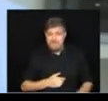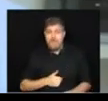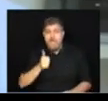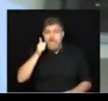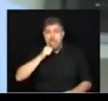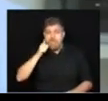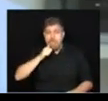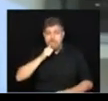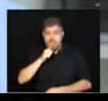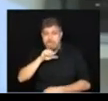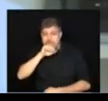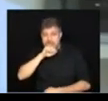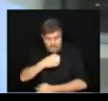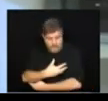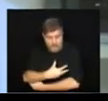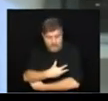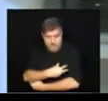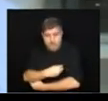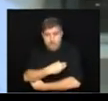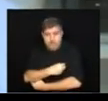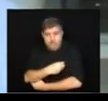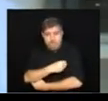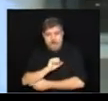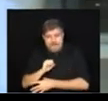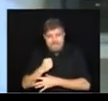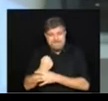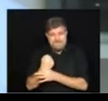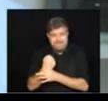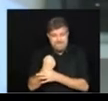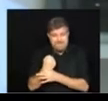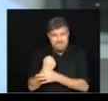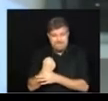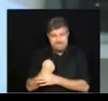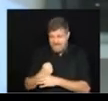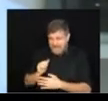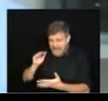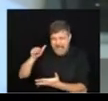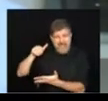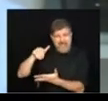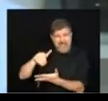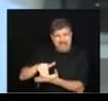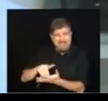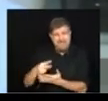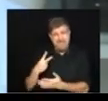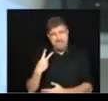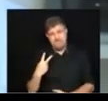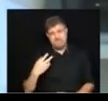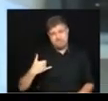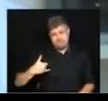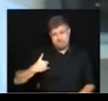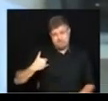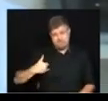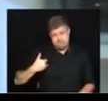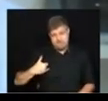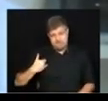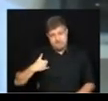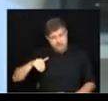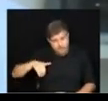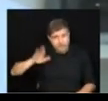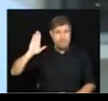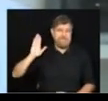materno, ele deve ser garantido para as crianças até pelo menos 2 anos de vida ou